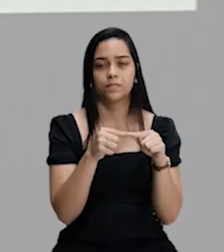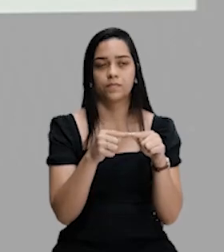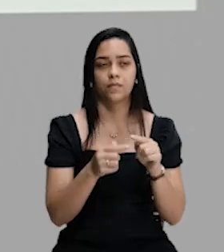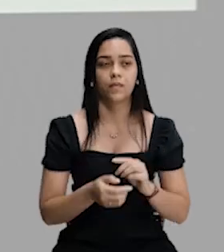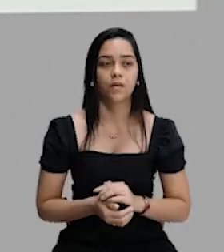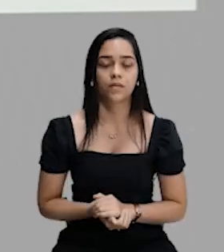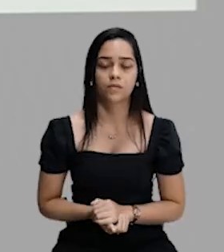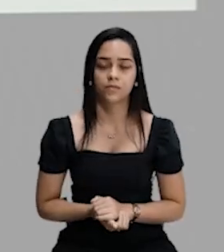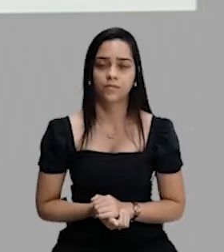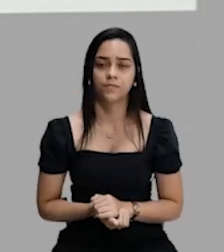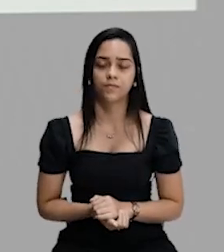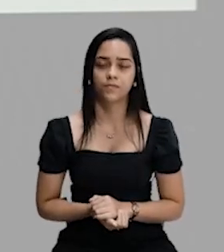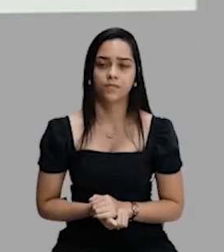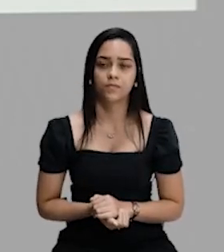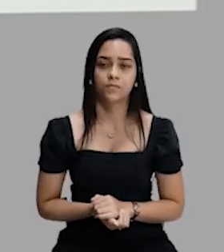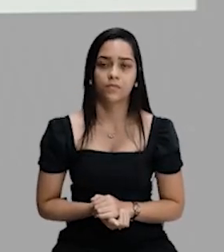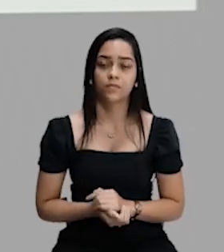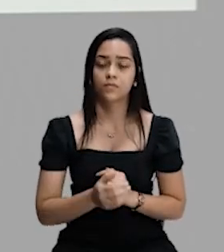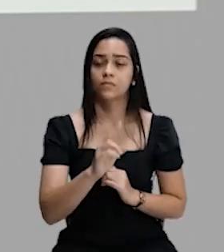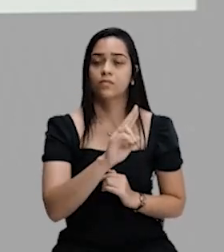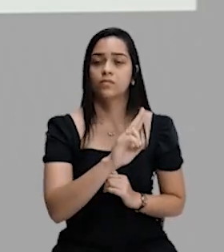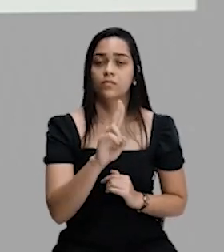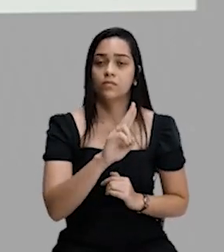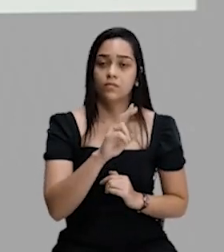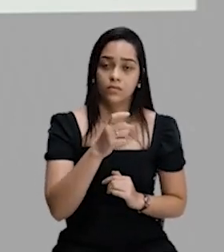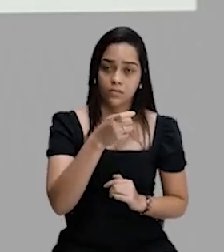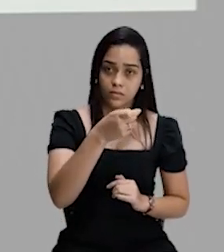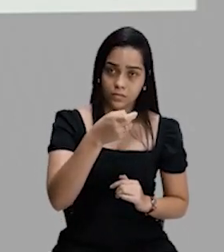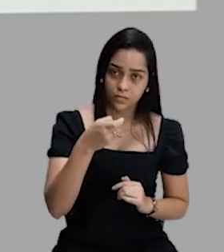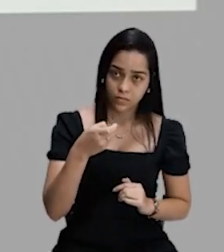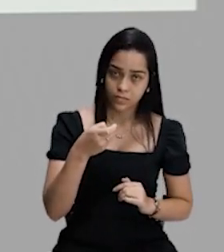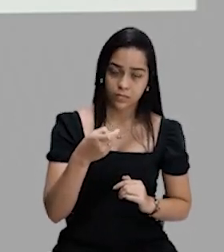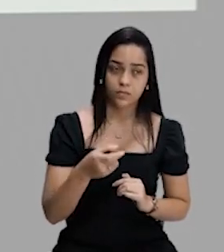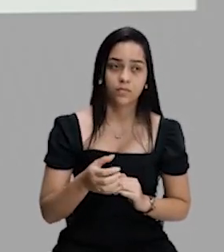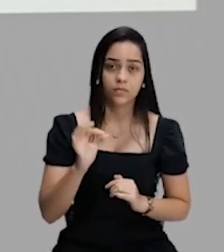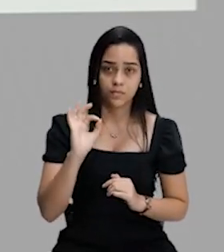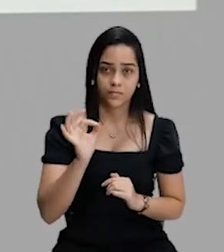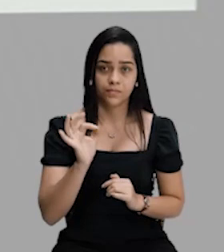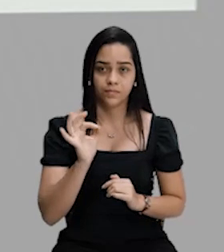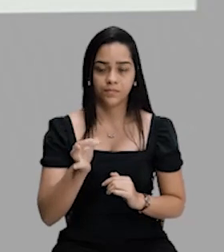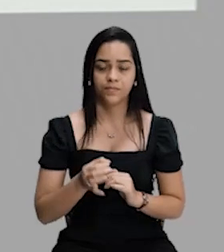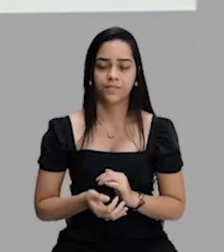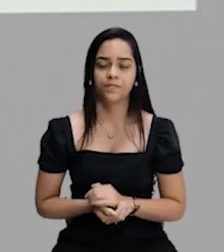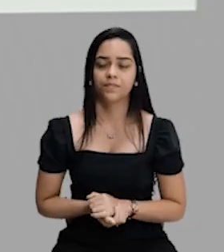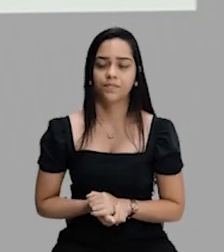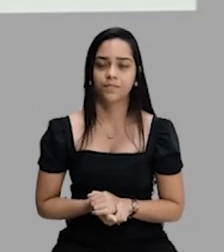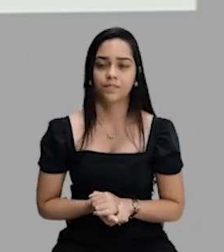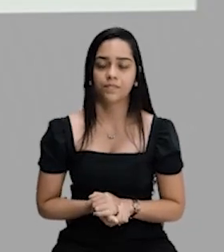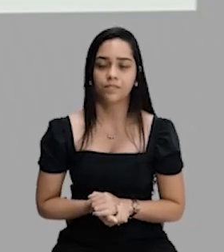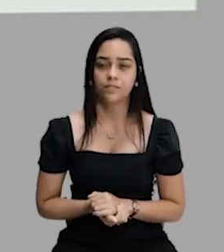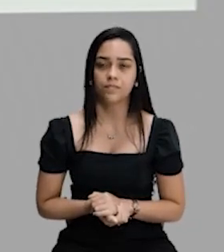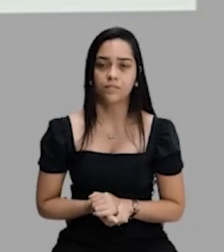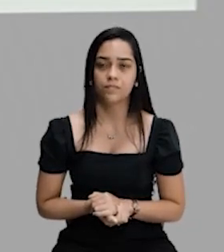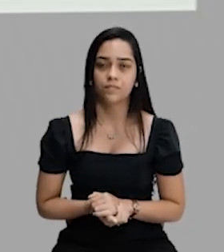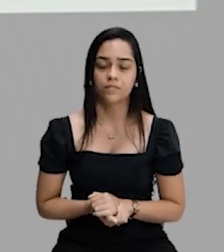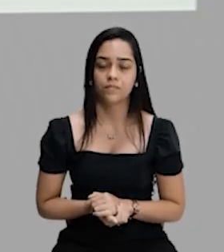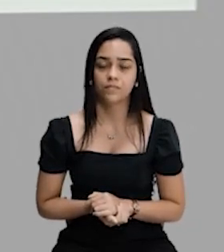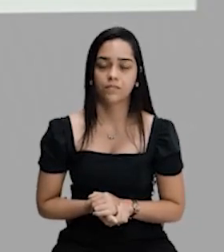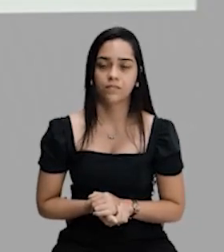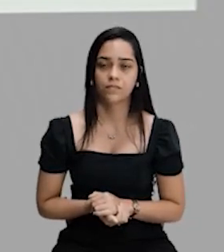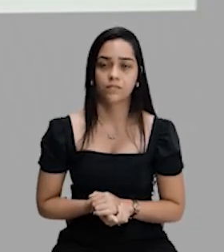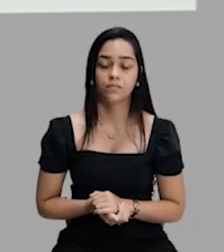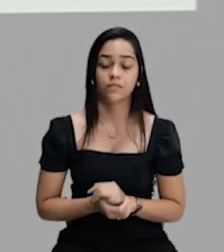quadrangulares eu vou chamar de X certo faça esse quadrangulares eu vou chamar de x